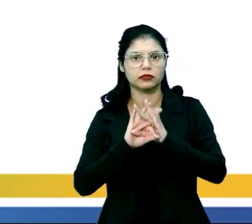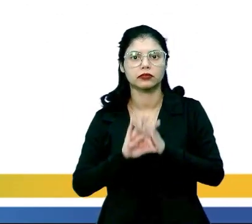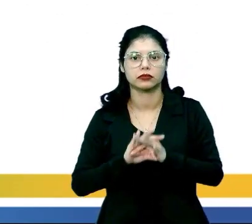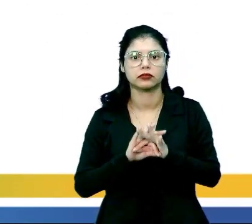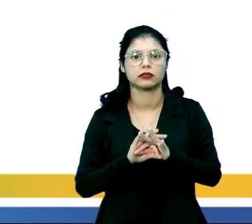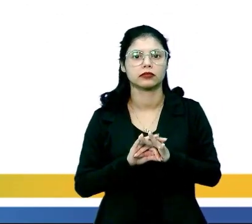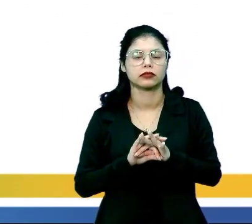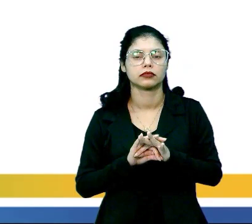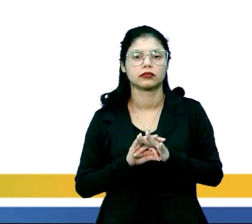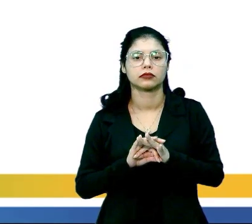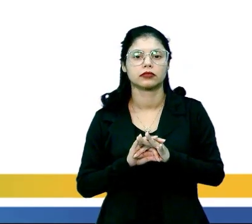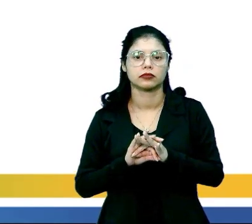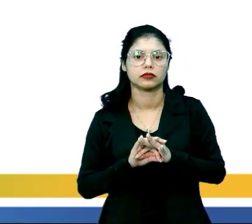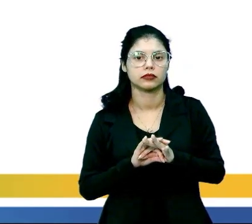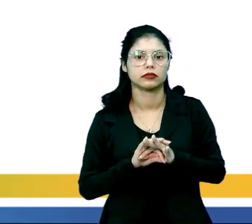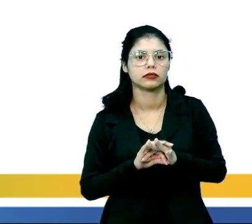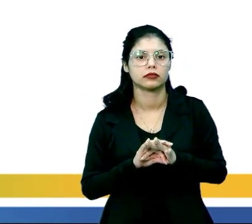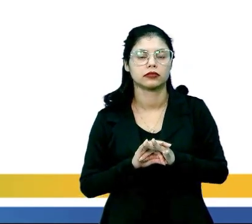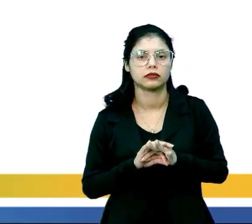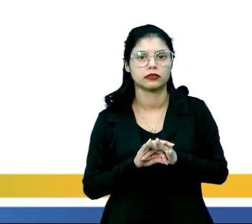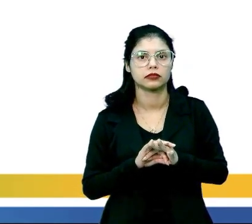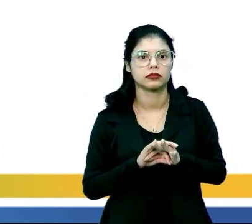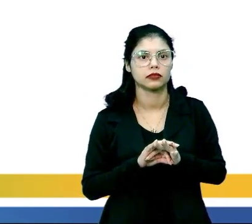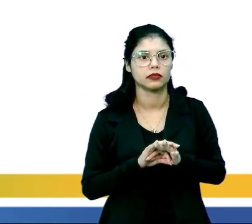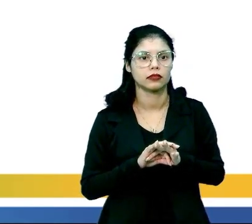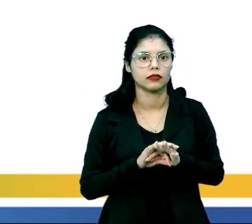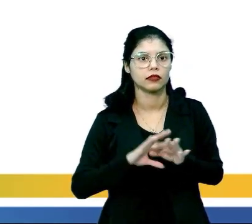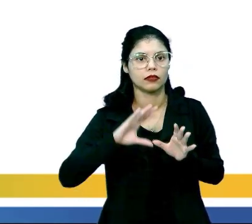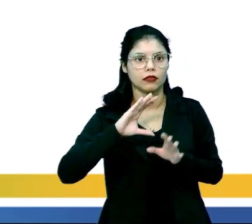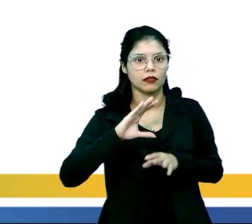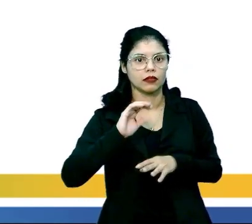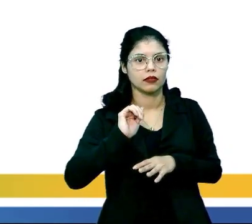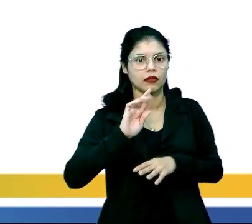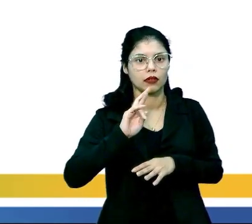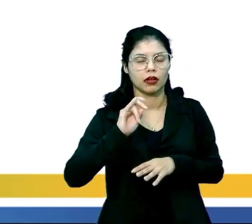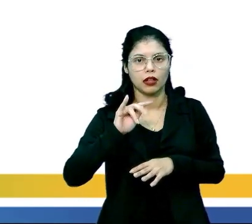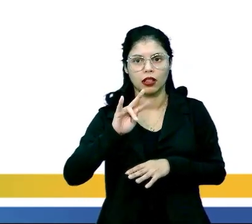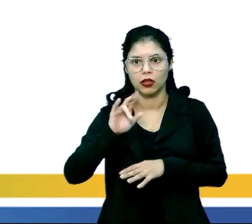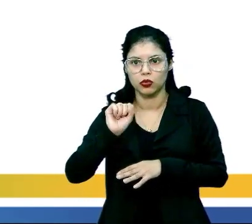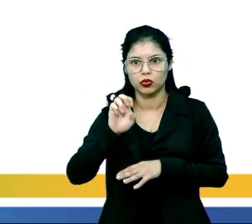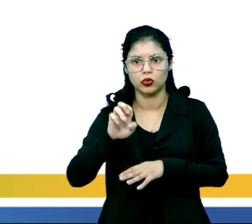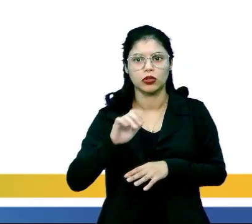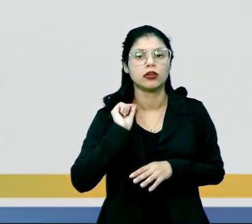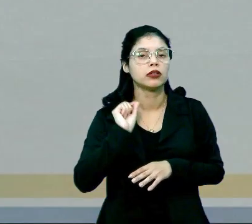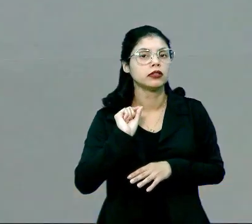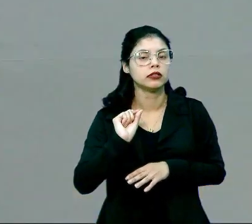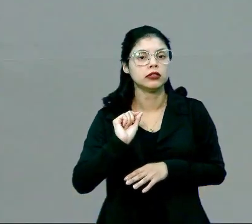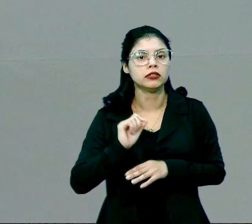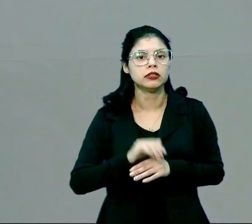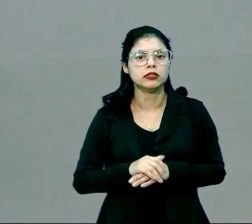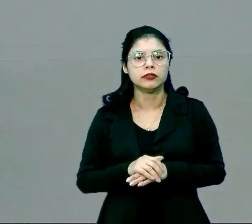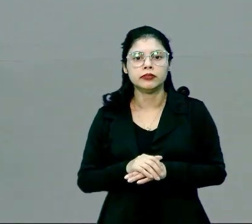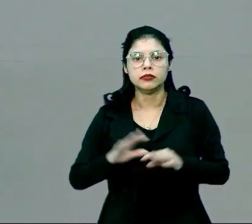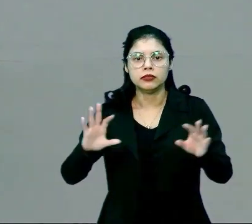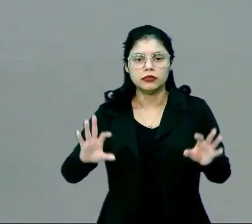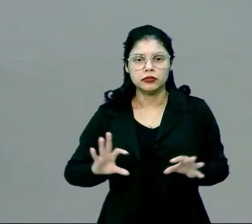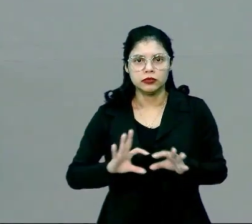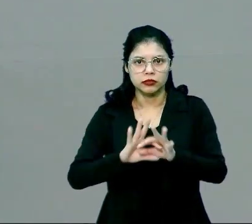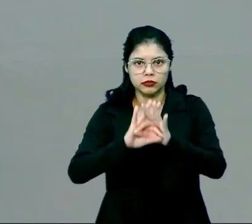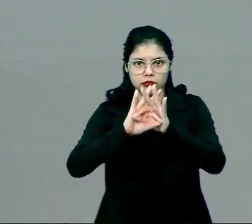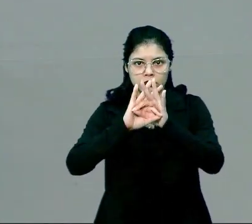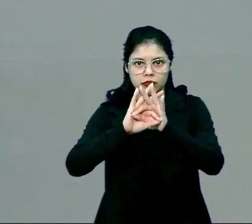pessoal, esse dois hemisférios é ligado por um corpo caloso, tá certo? Esse corpo caloso, a função dele é o quê? Ligar os